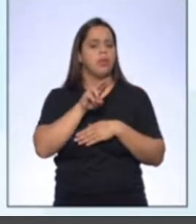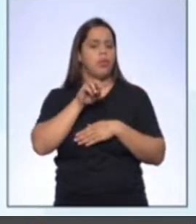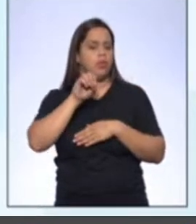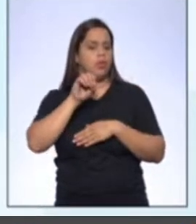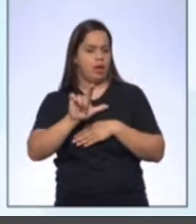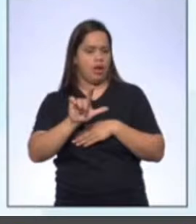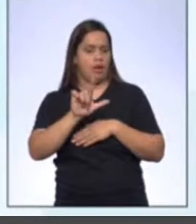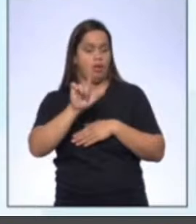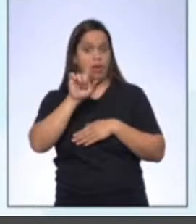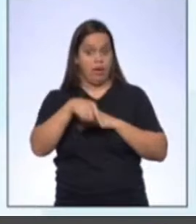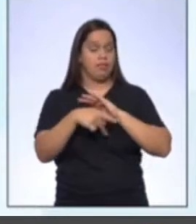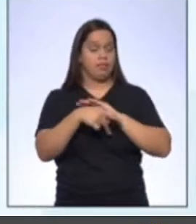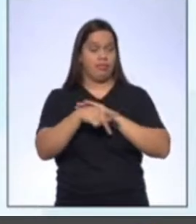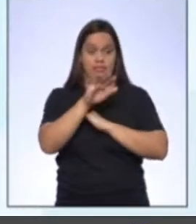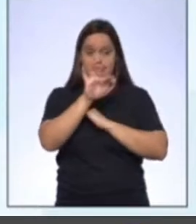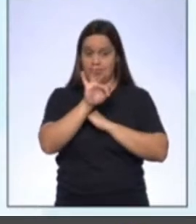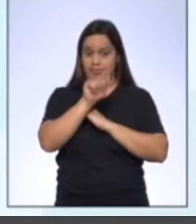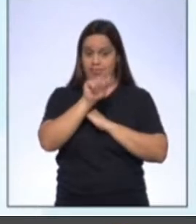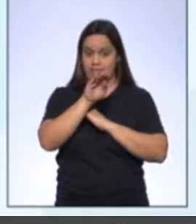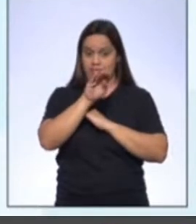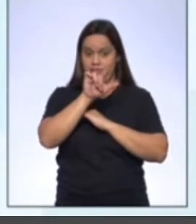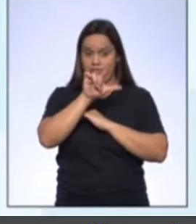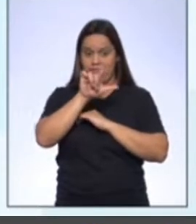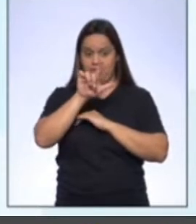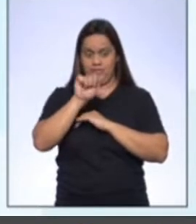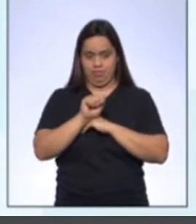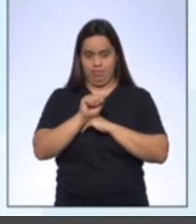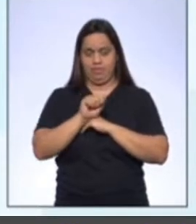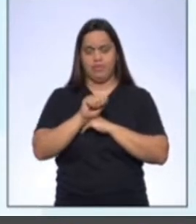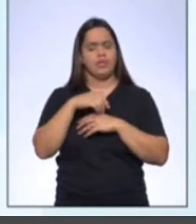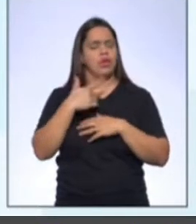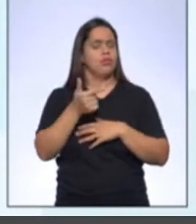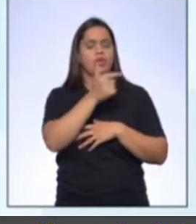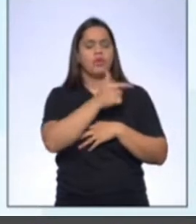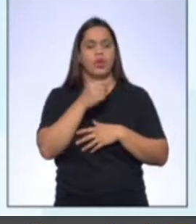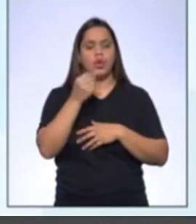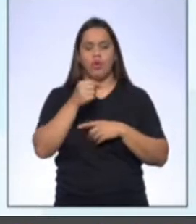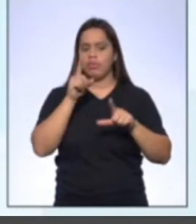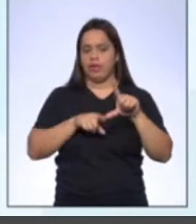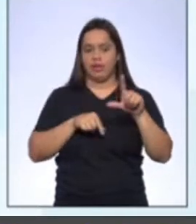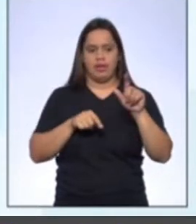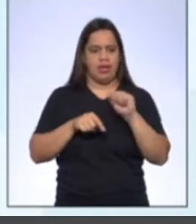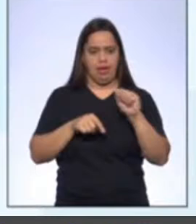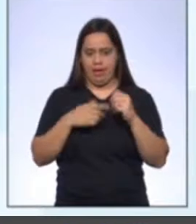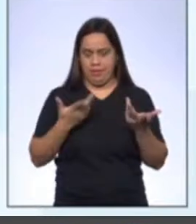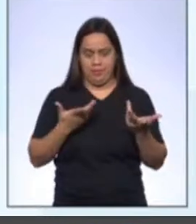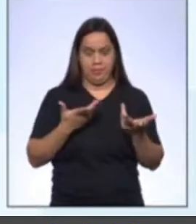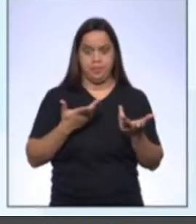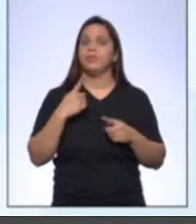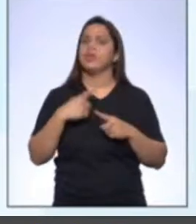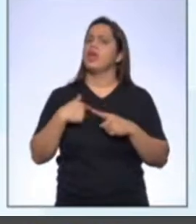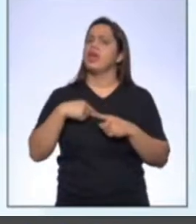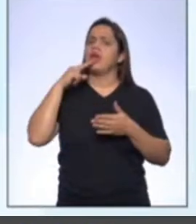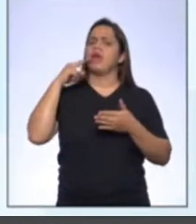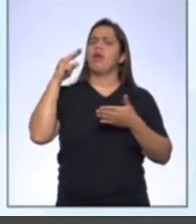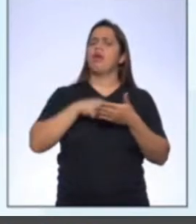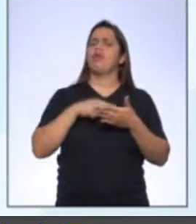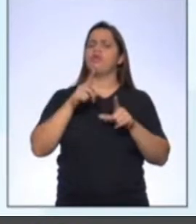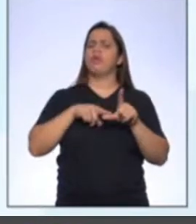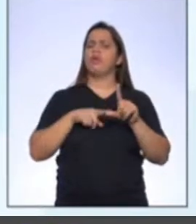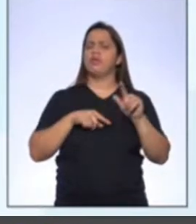que é a fábula. Então, não tem como ser alternativa A. Eu achei uma coisinha errada. Eu